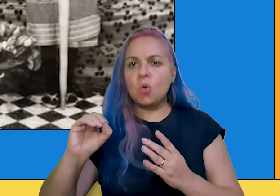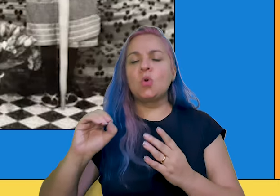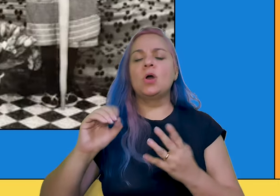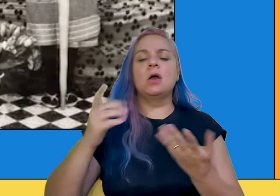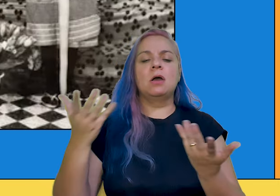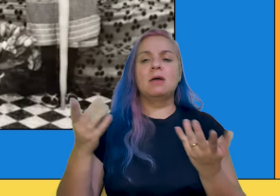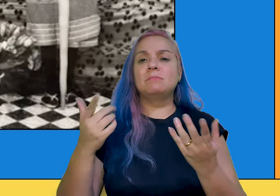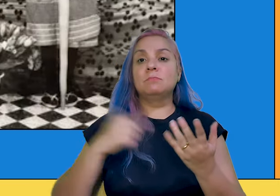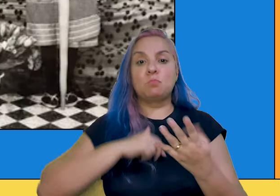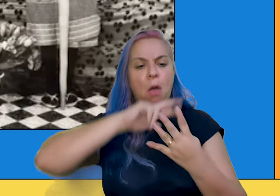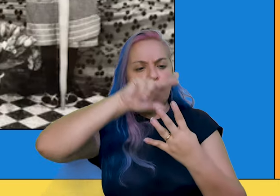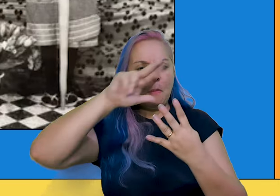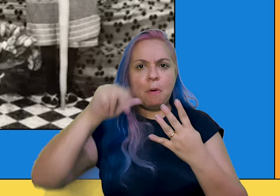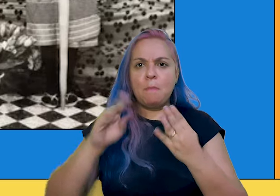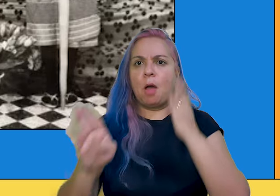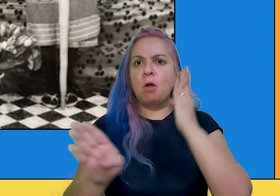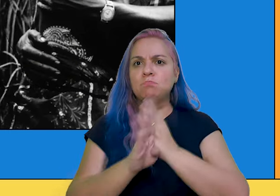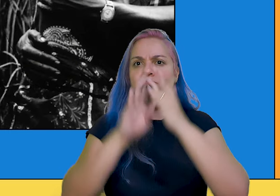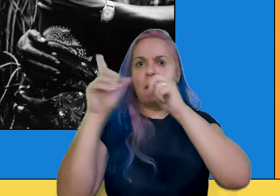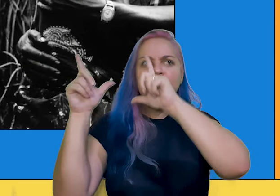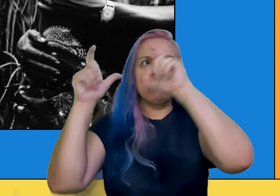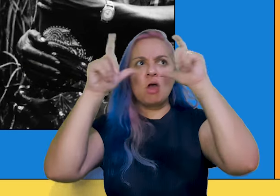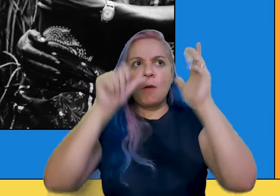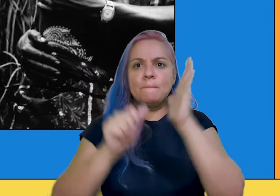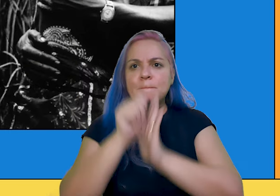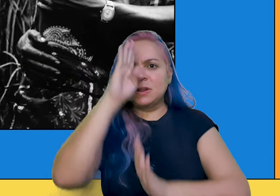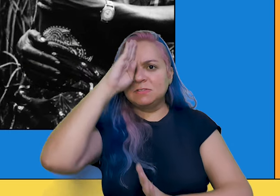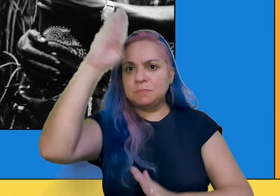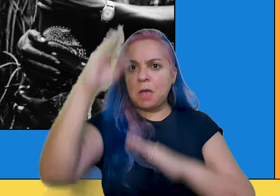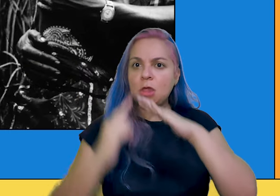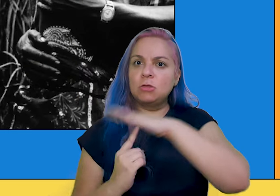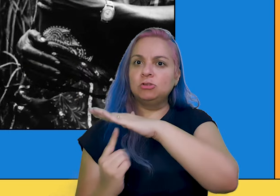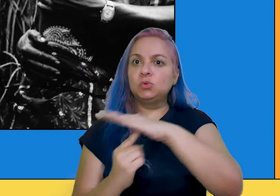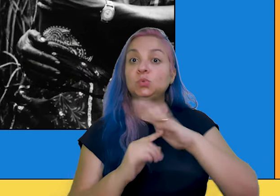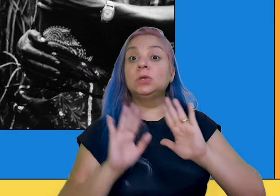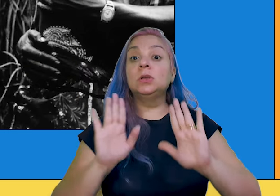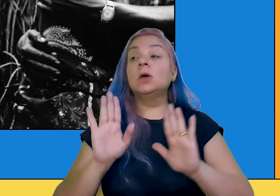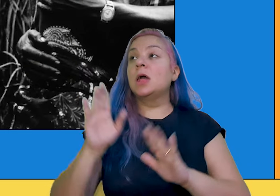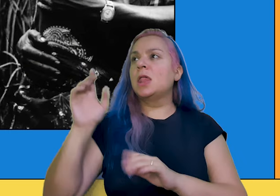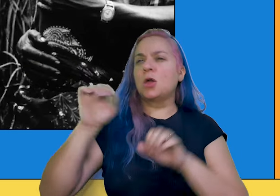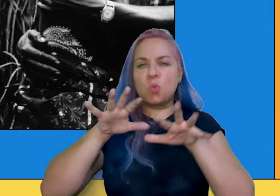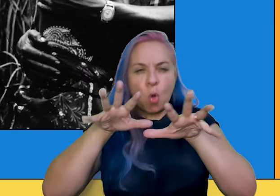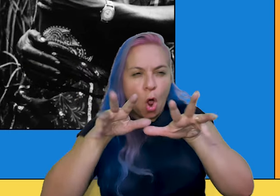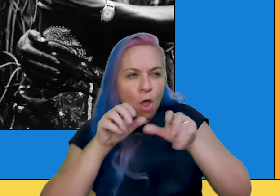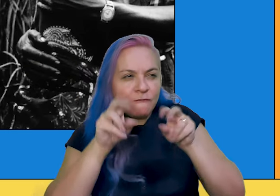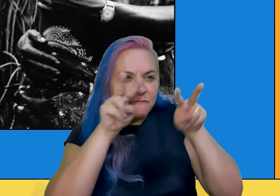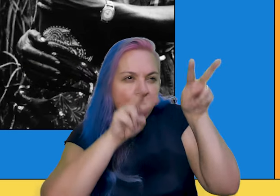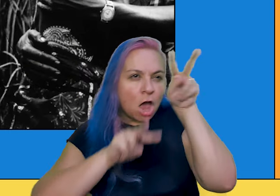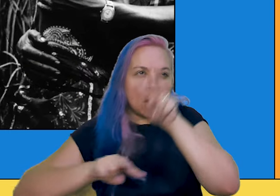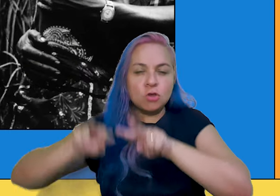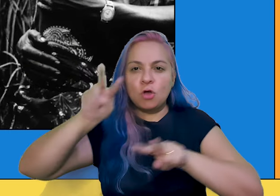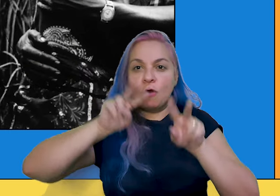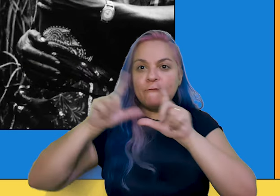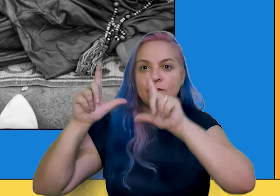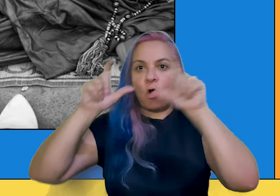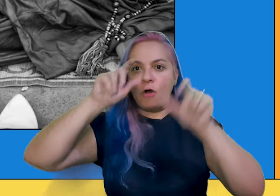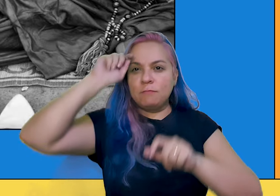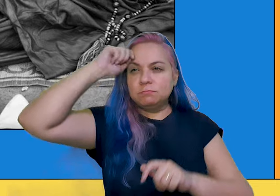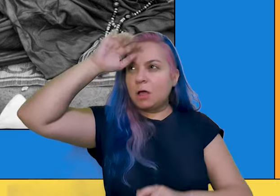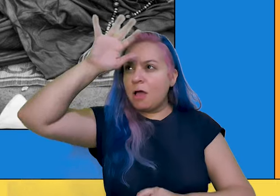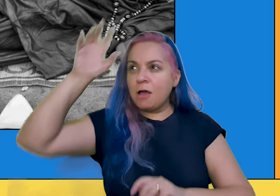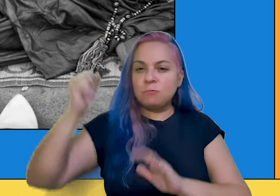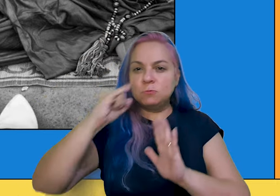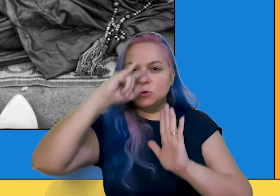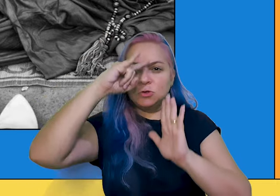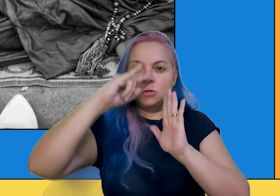homem negro que sorri. À direita, foto em preto e branco de um rapaz negro de cabelos pretos que usa óculos escuros. Os fotógrafos africanos vão